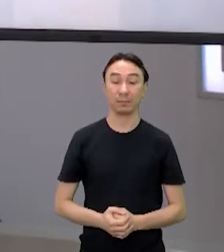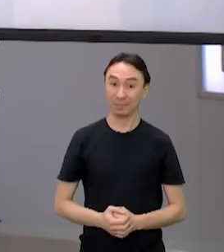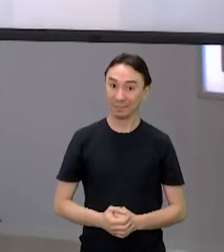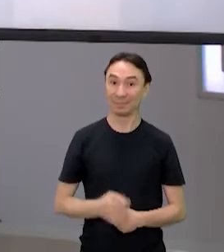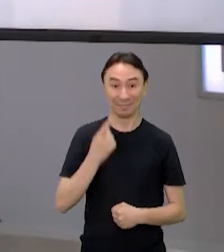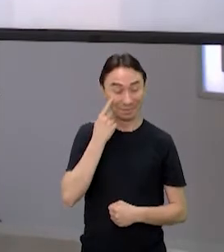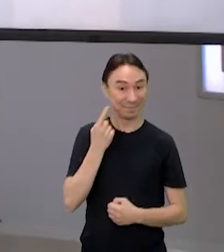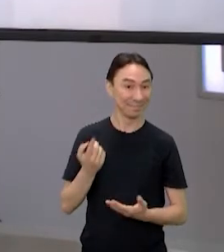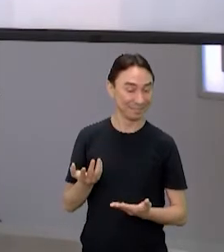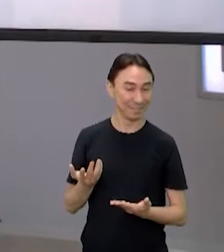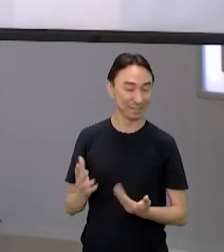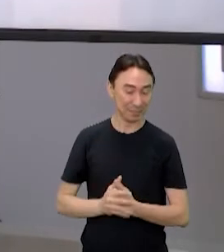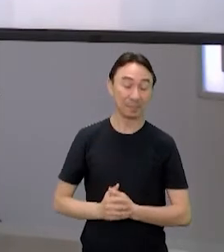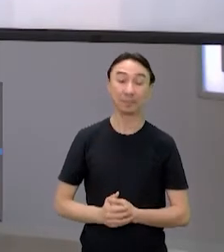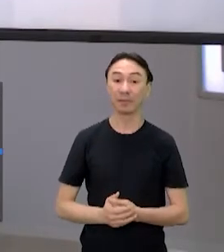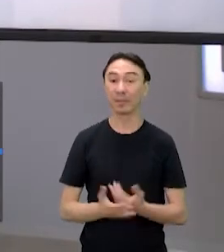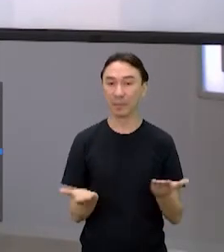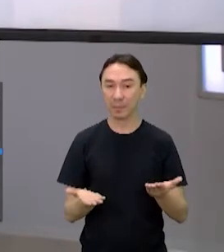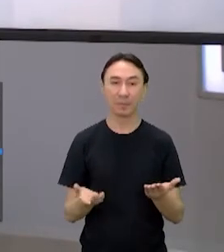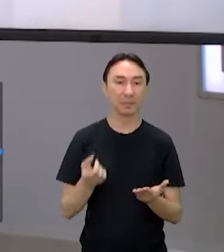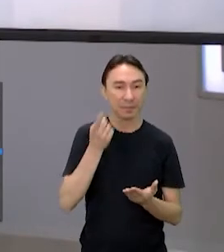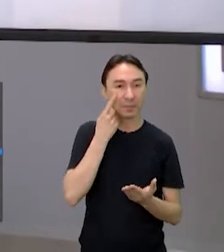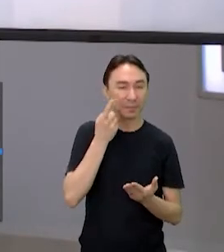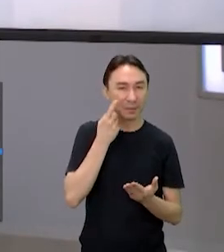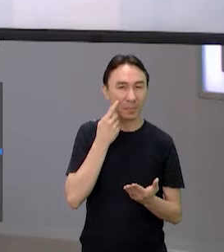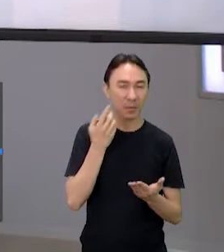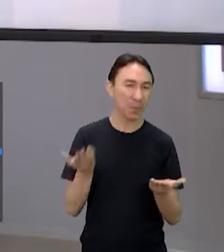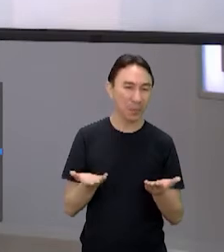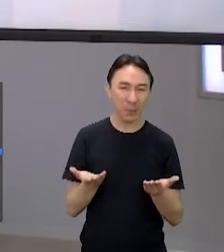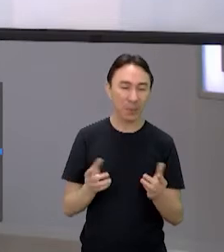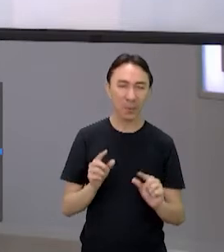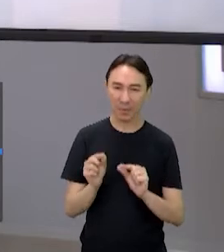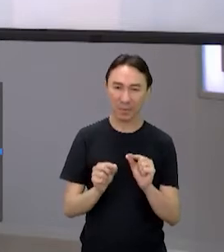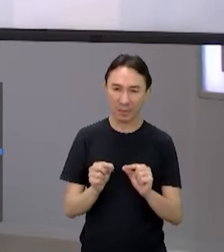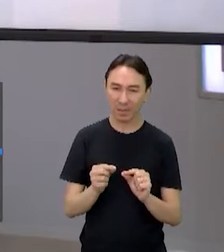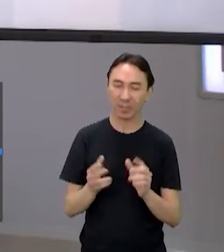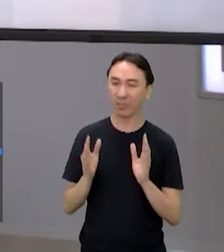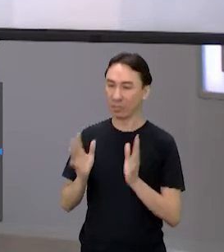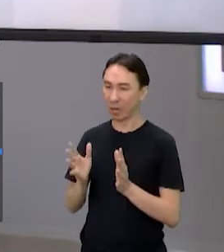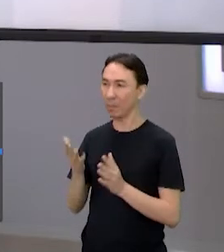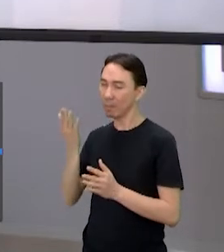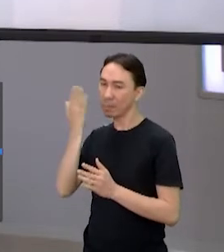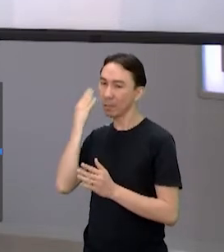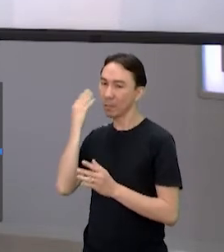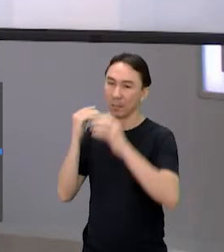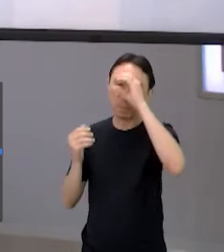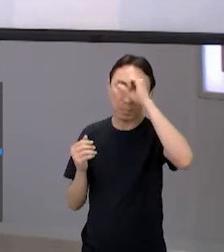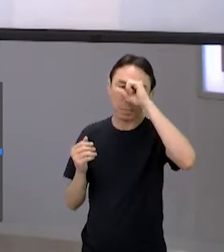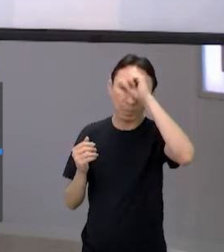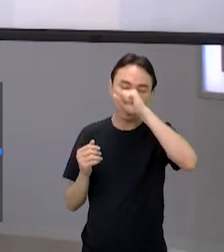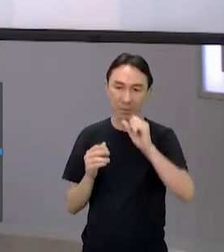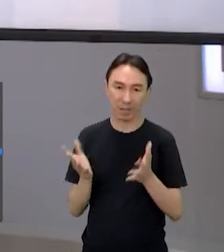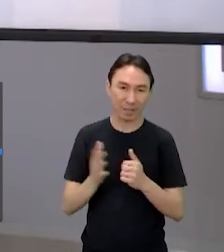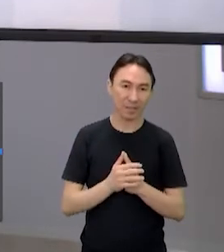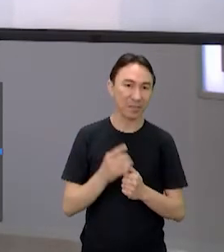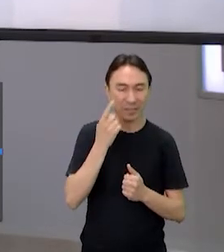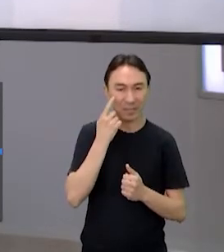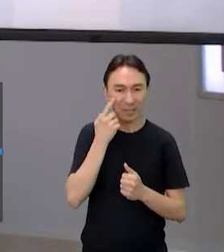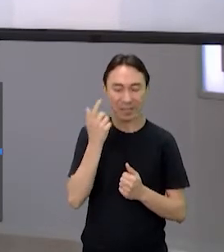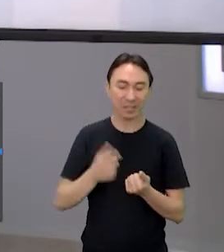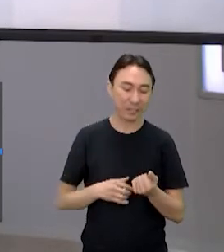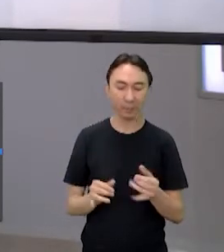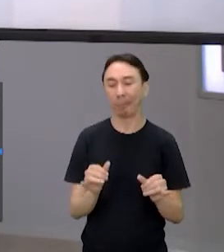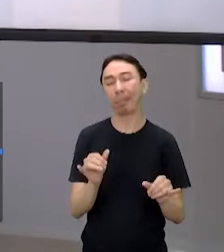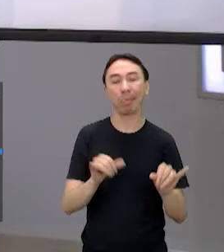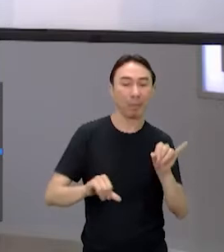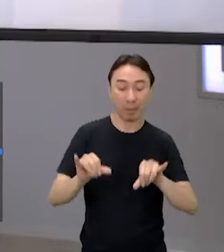Olha só, pessoal, então vamos lá, né? Vamos aí resgatar um pouquinho do que vocês aprenderam a respeito da evolução